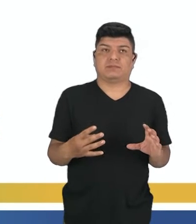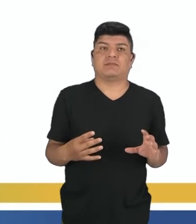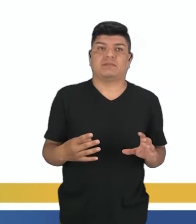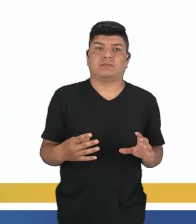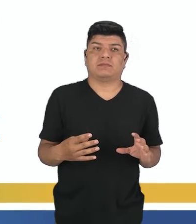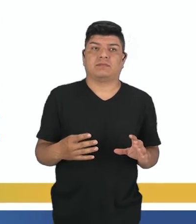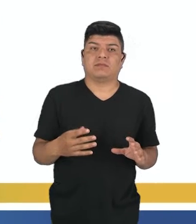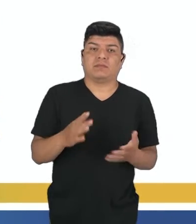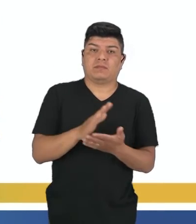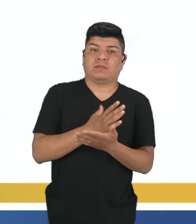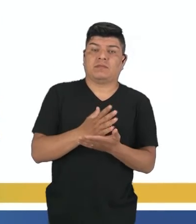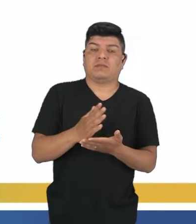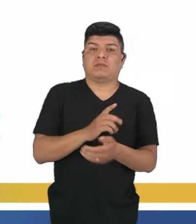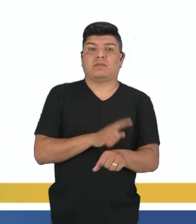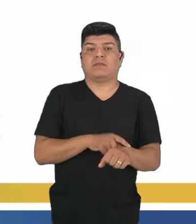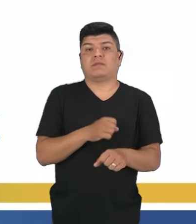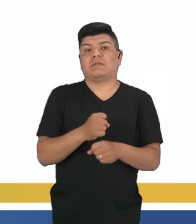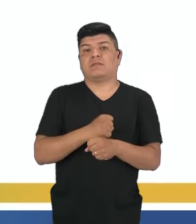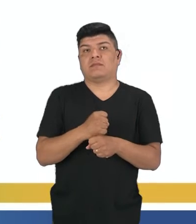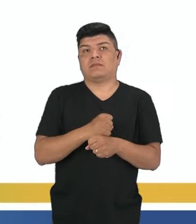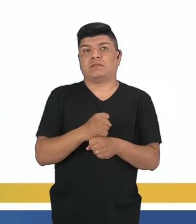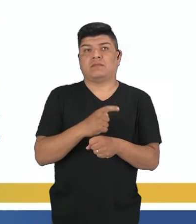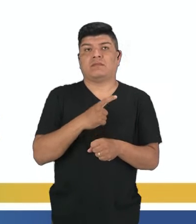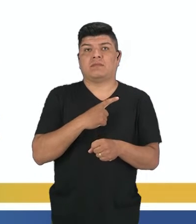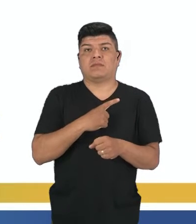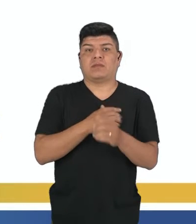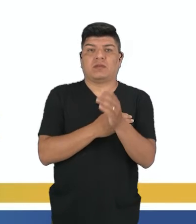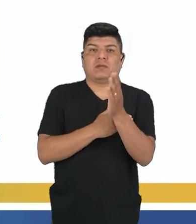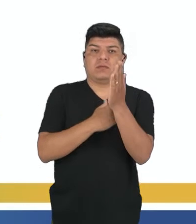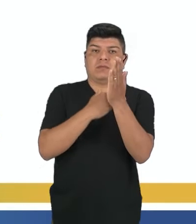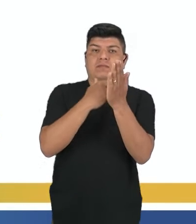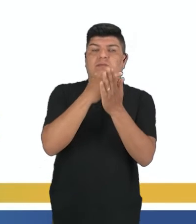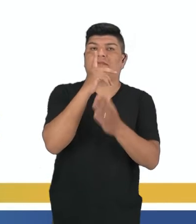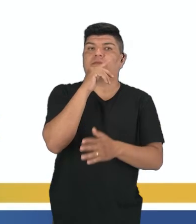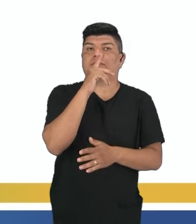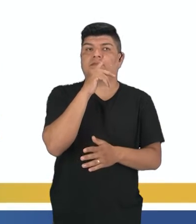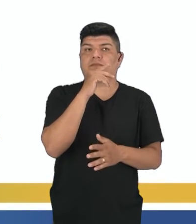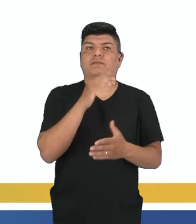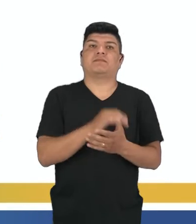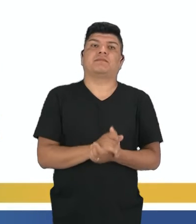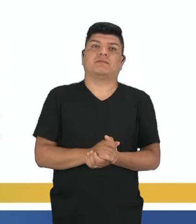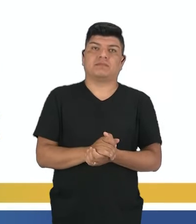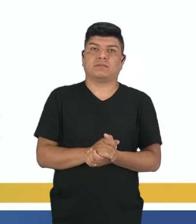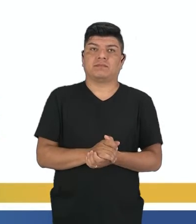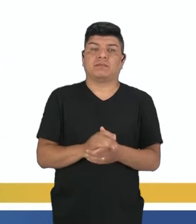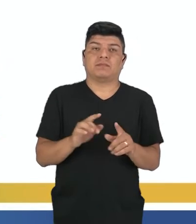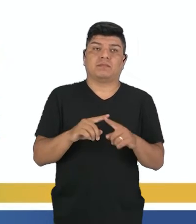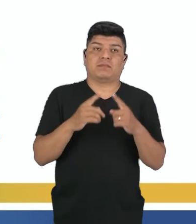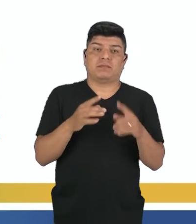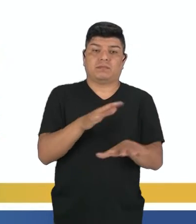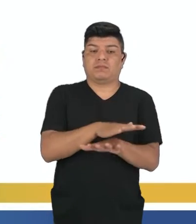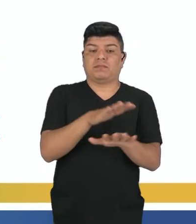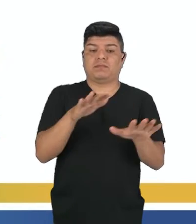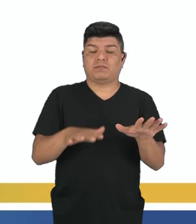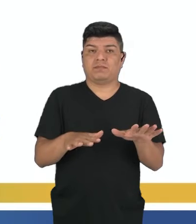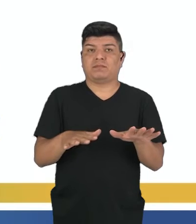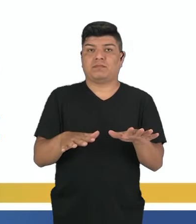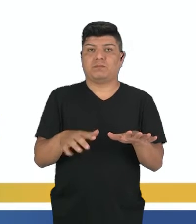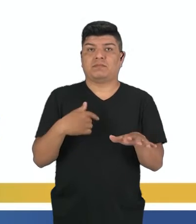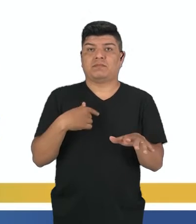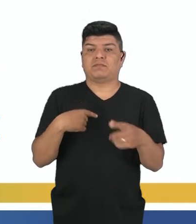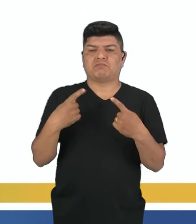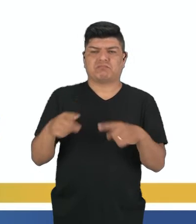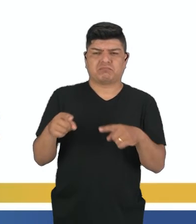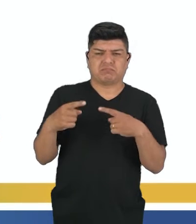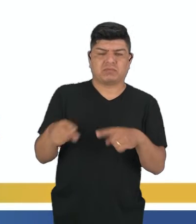em épocas do ano, possuir regiões muito alagadas, né? Esse bioma, ele infelizmente foi muito